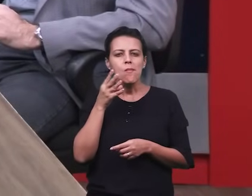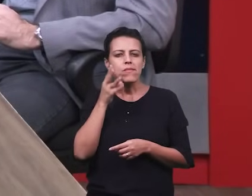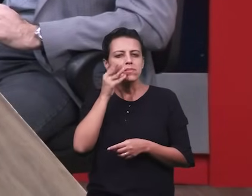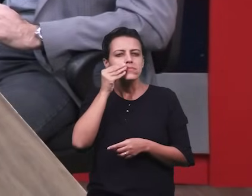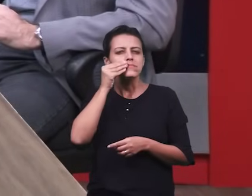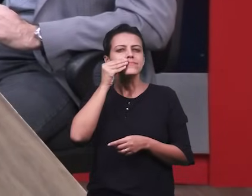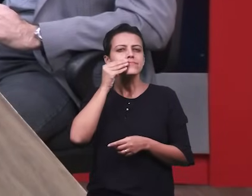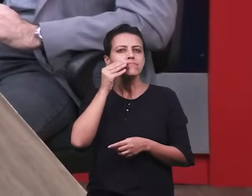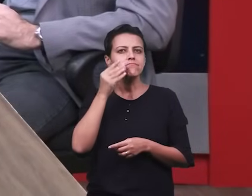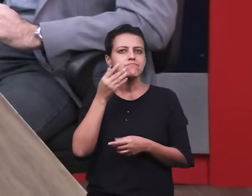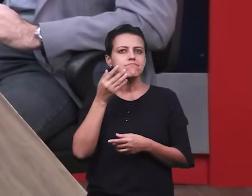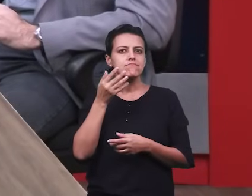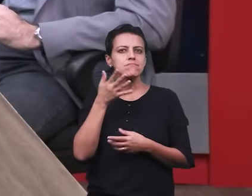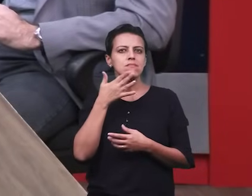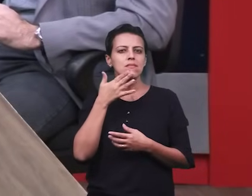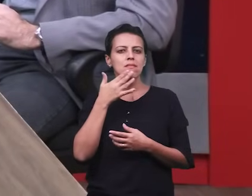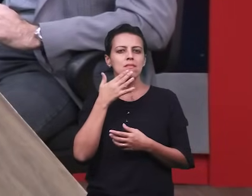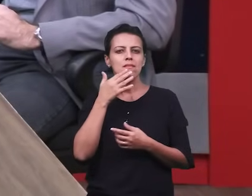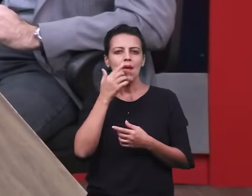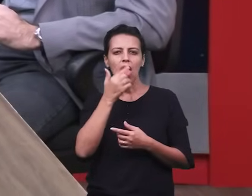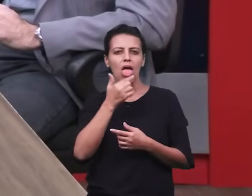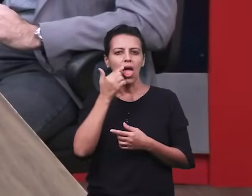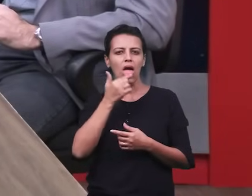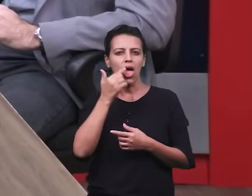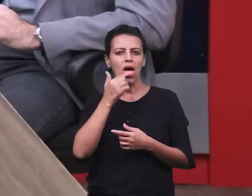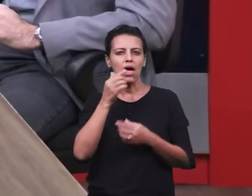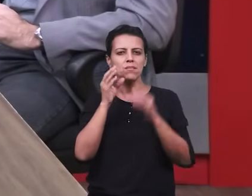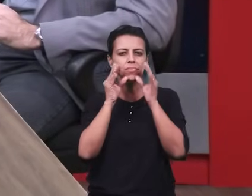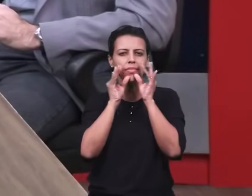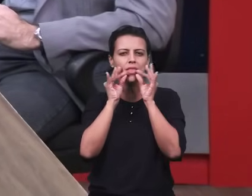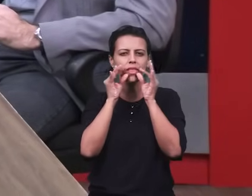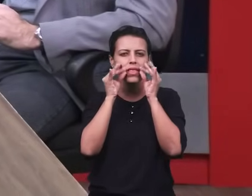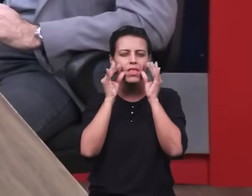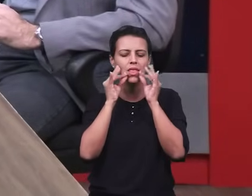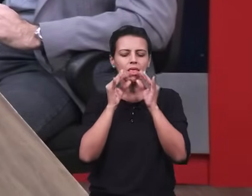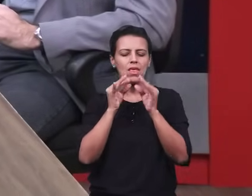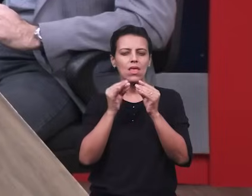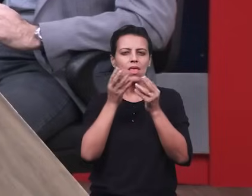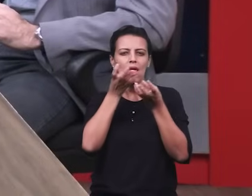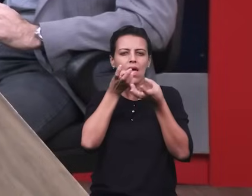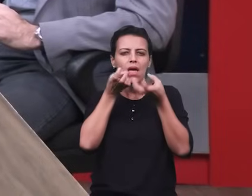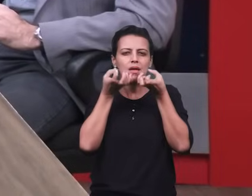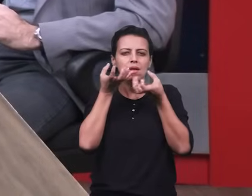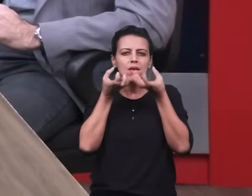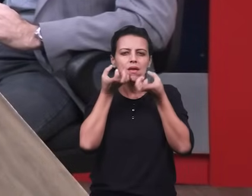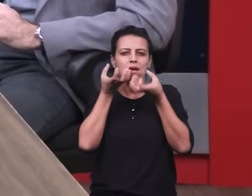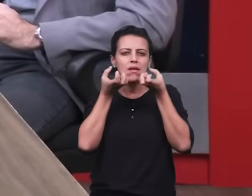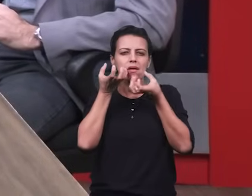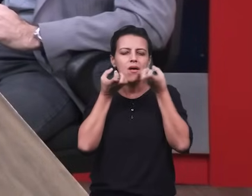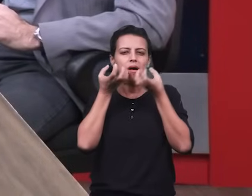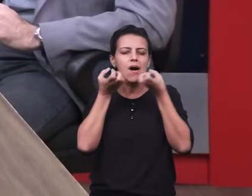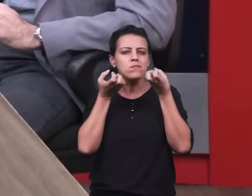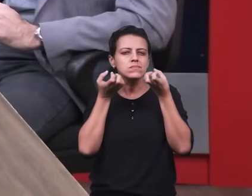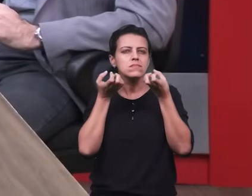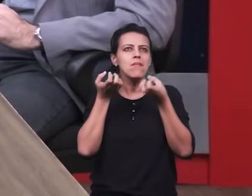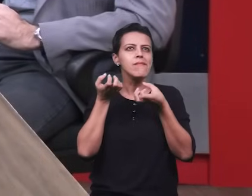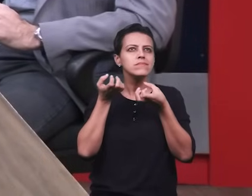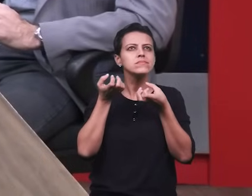alimento, através da língua, onde tem as papilas gustatórias, elas